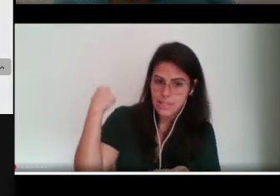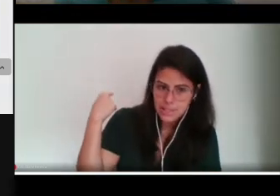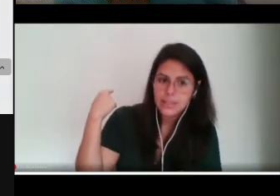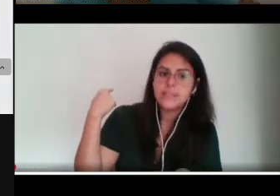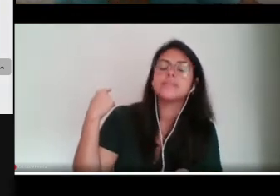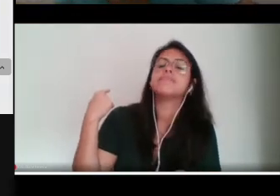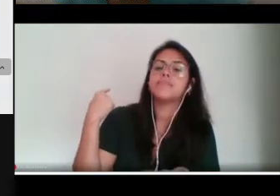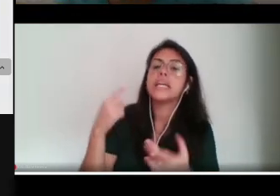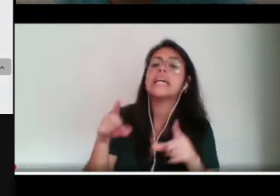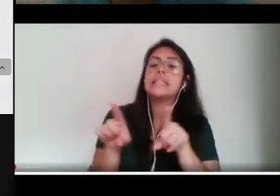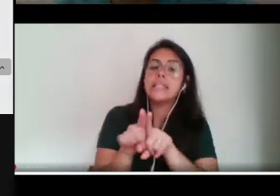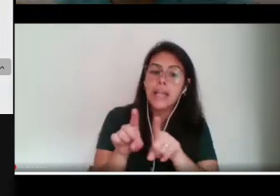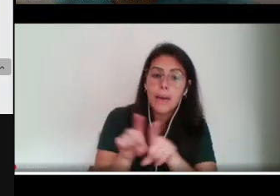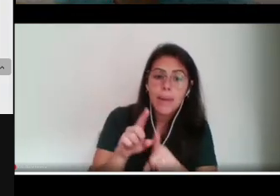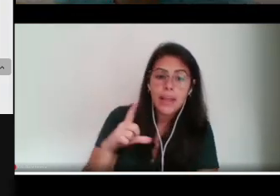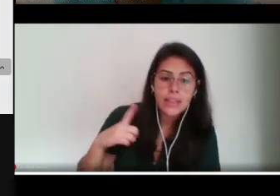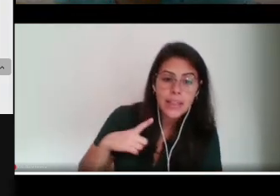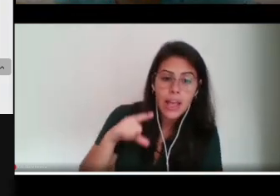achar, Ana?